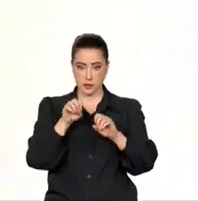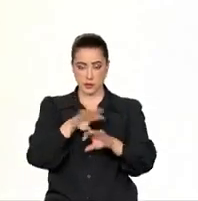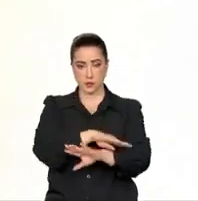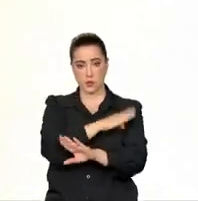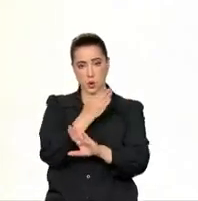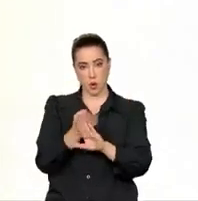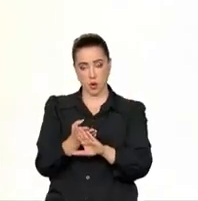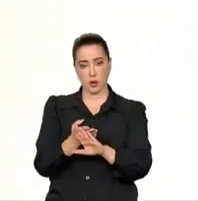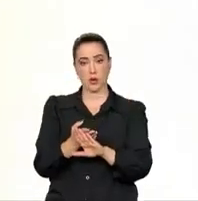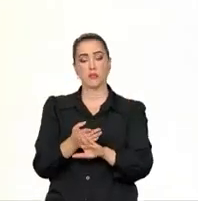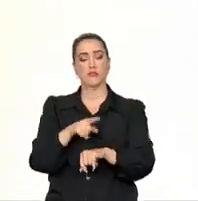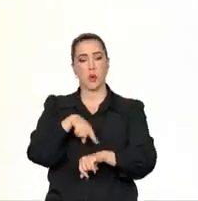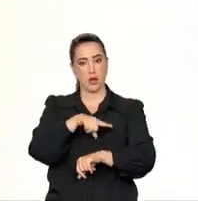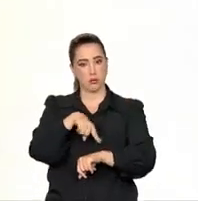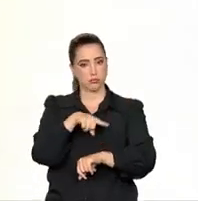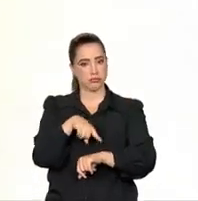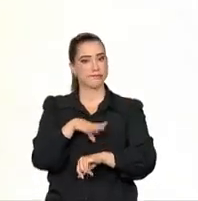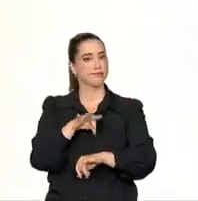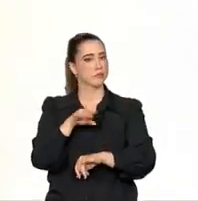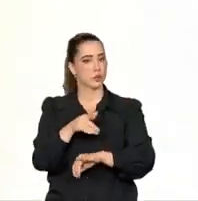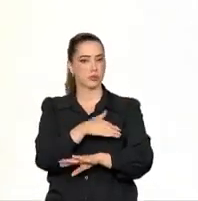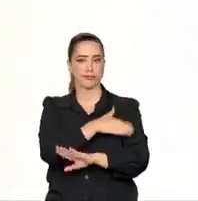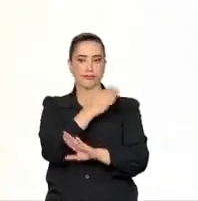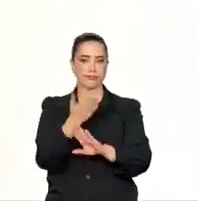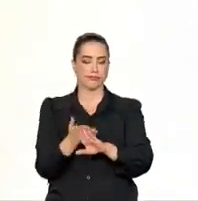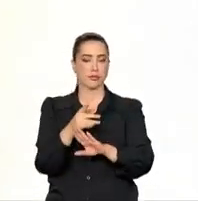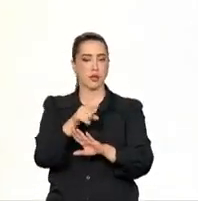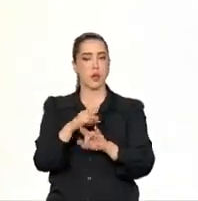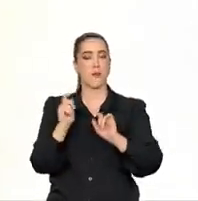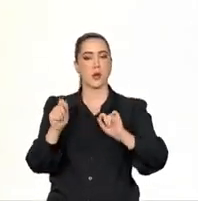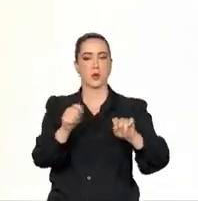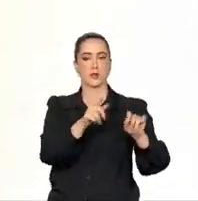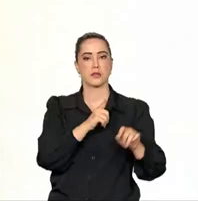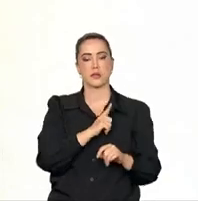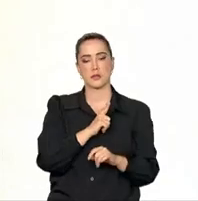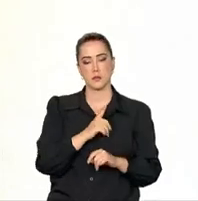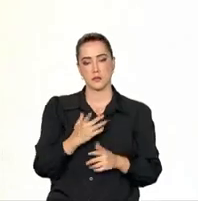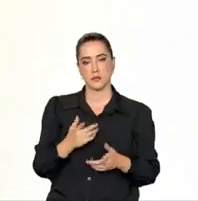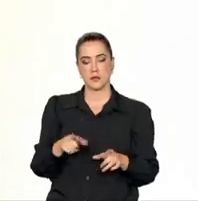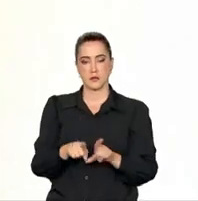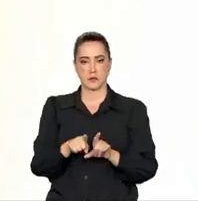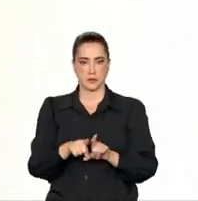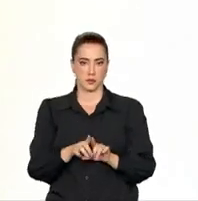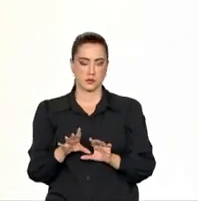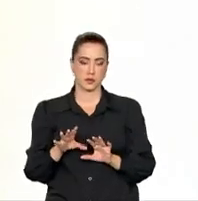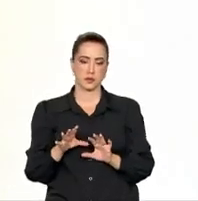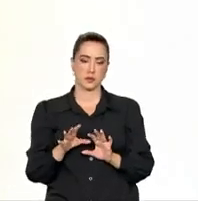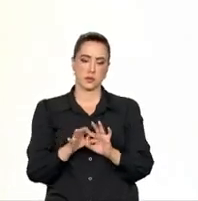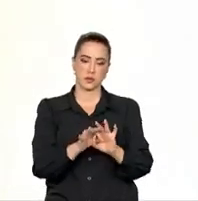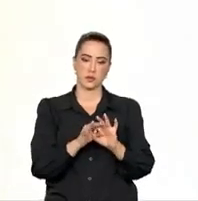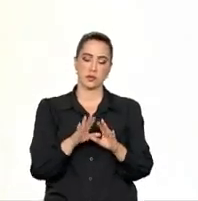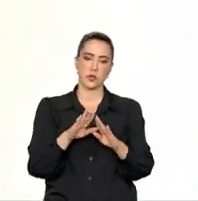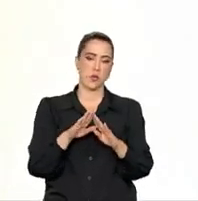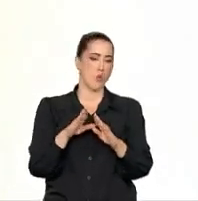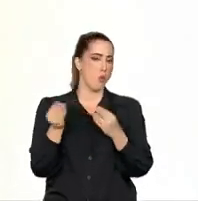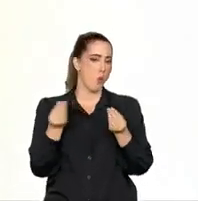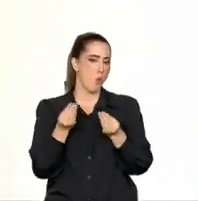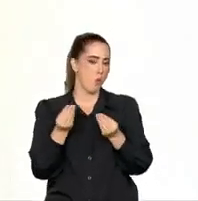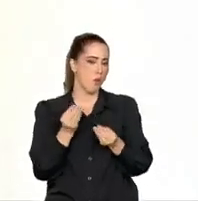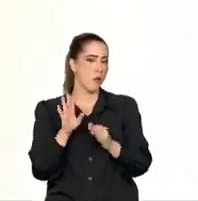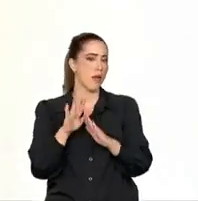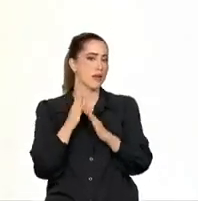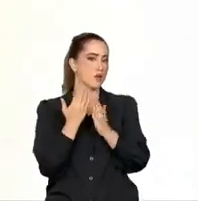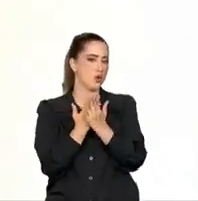integral, inclusive caminhando para que se tenha, com o modelo da escola de tempo